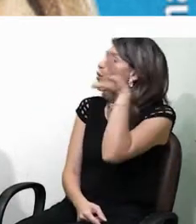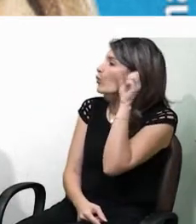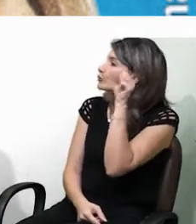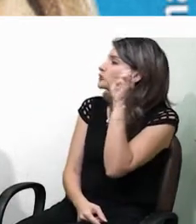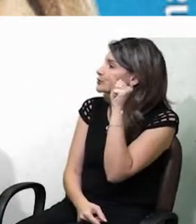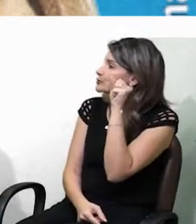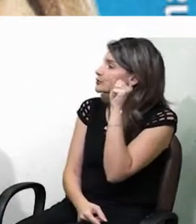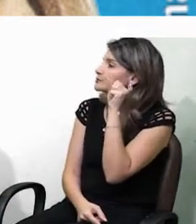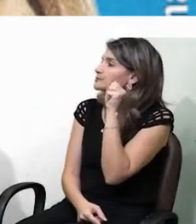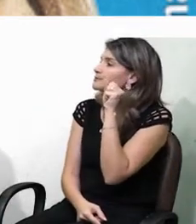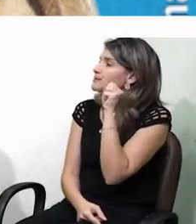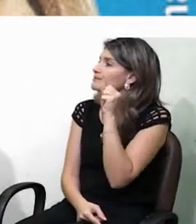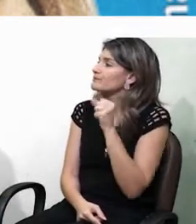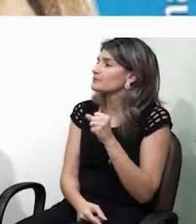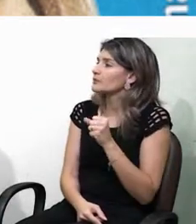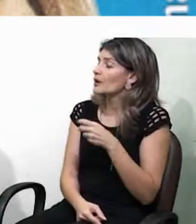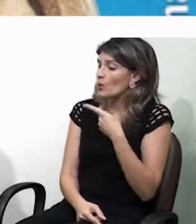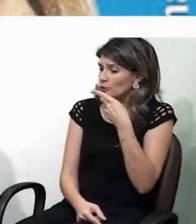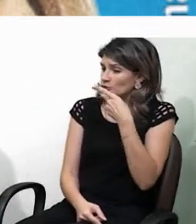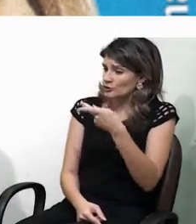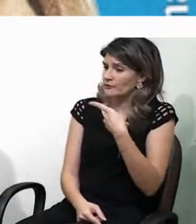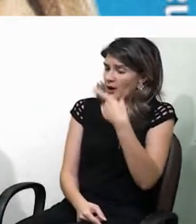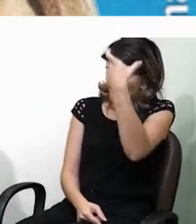cultura diferente. Quando a gente fala de identidade,